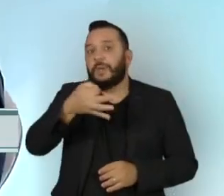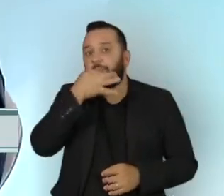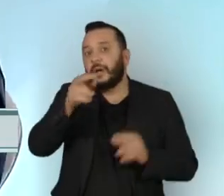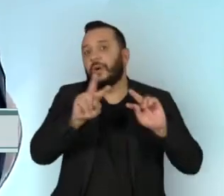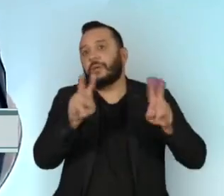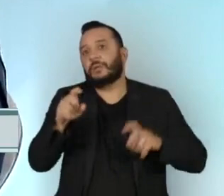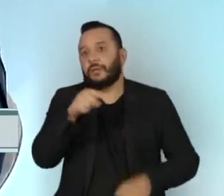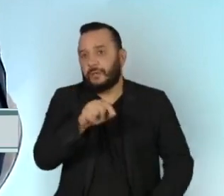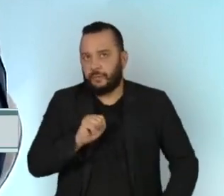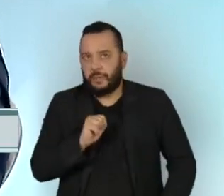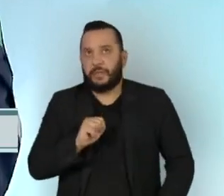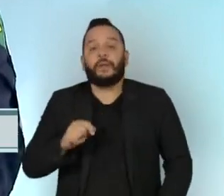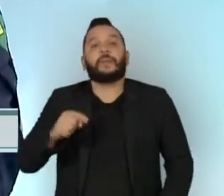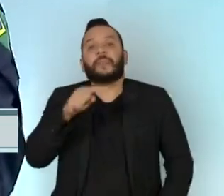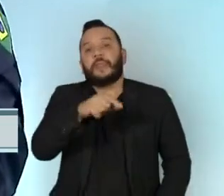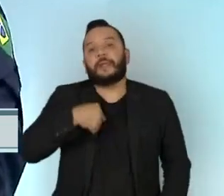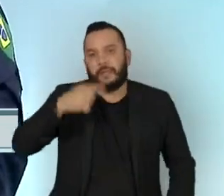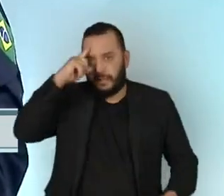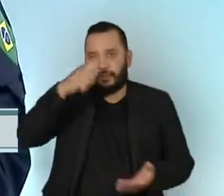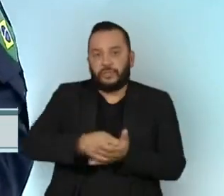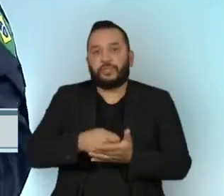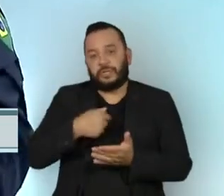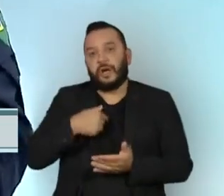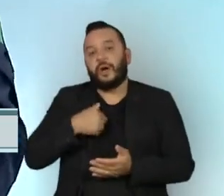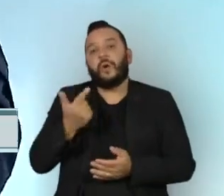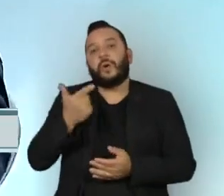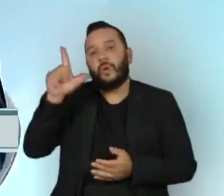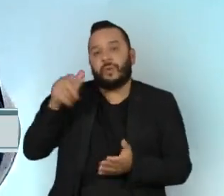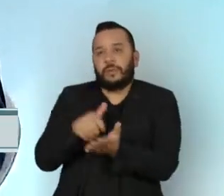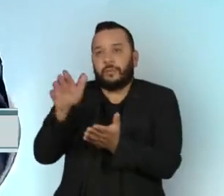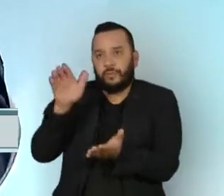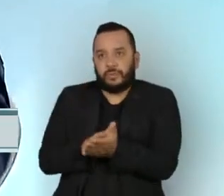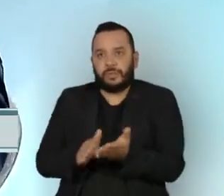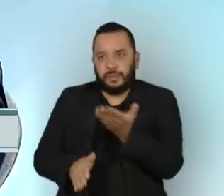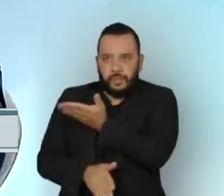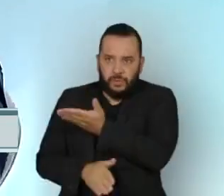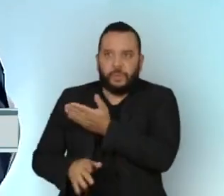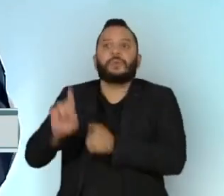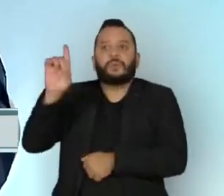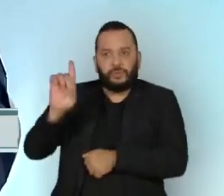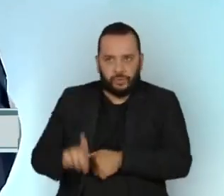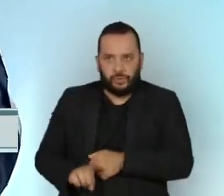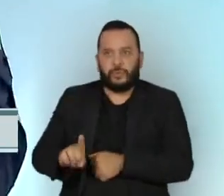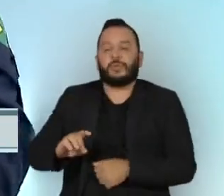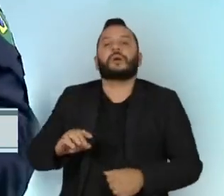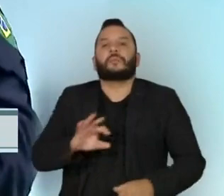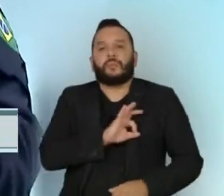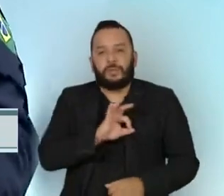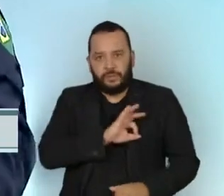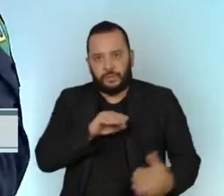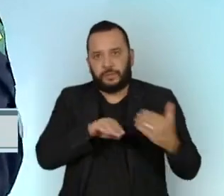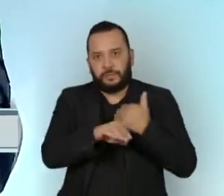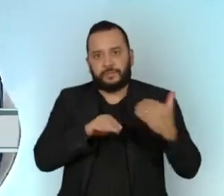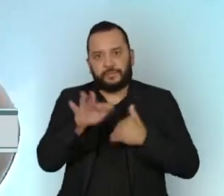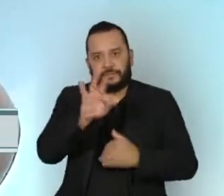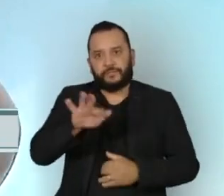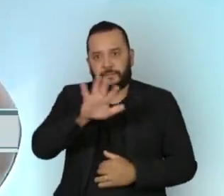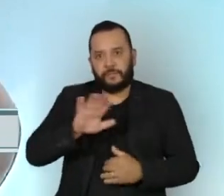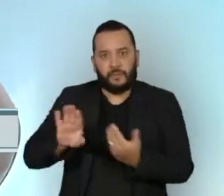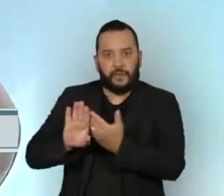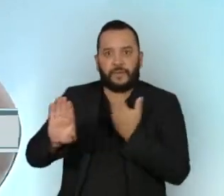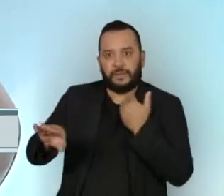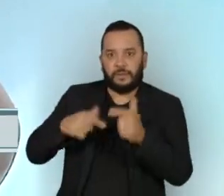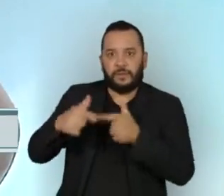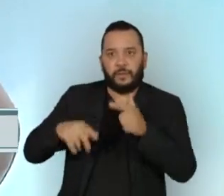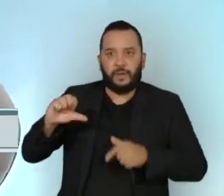depois disso ele decidirá sobre outra possível punição ao diretor da PRF o afastamento do cargo pelo período de 90